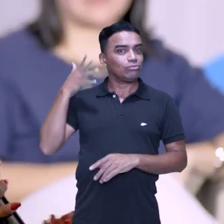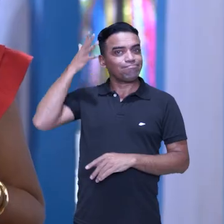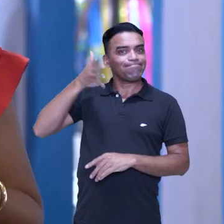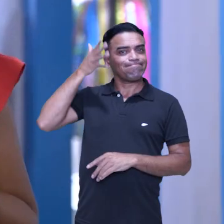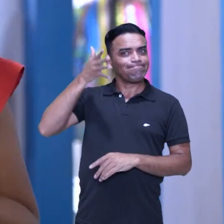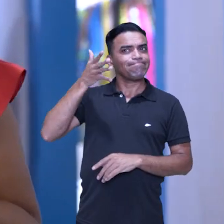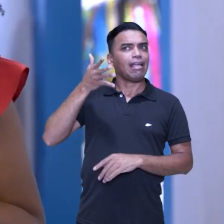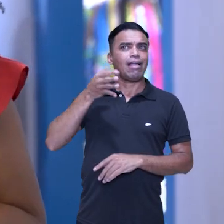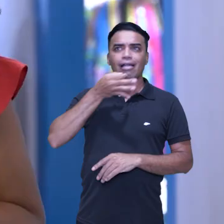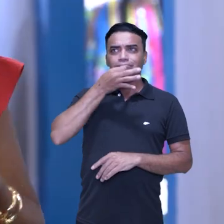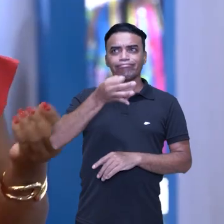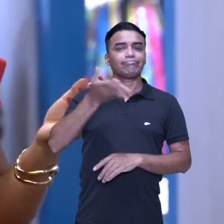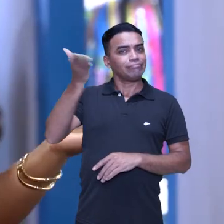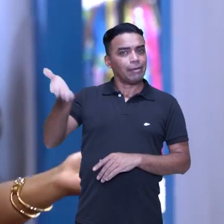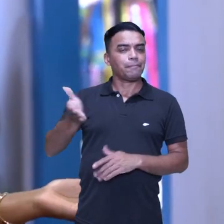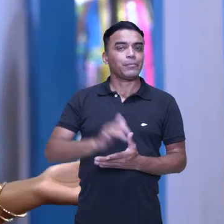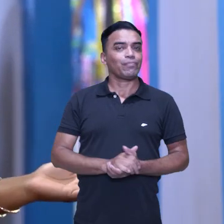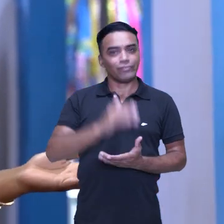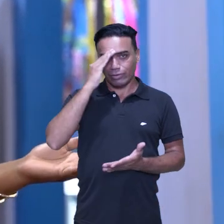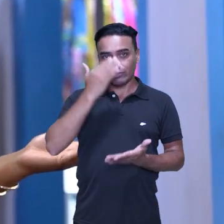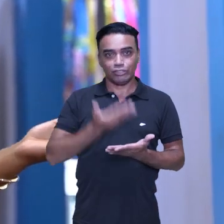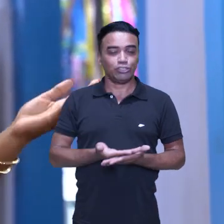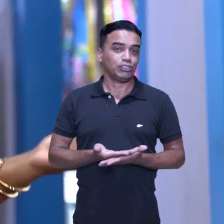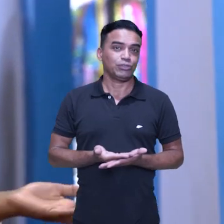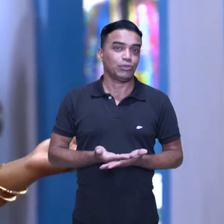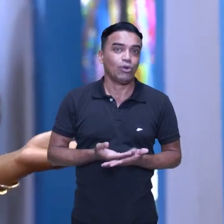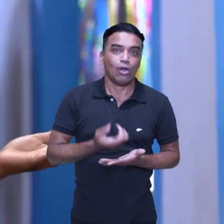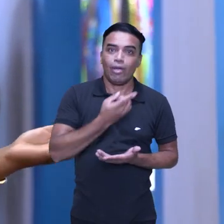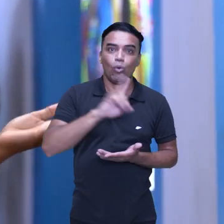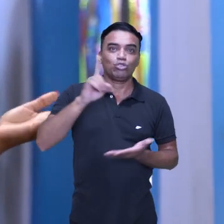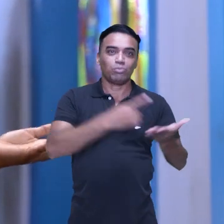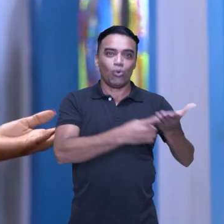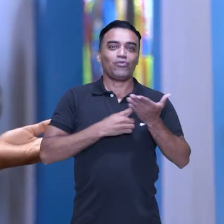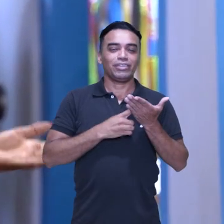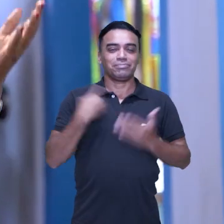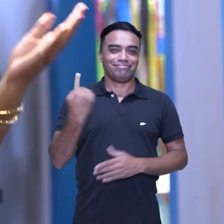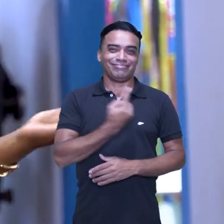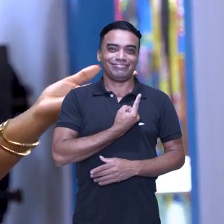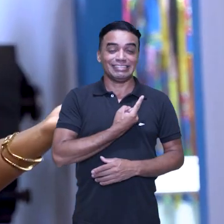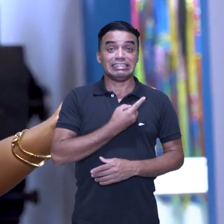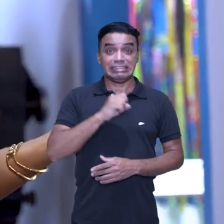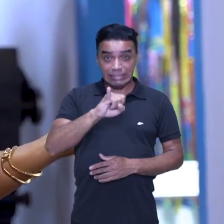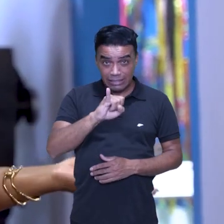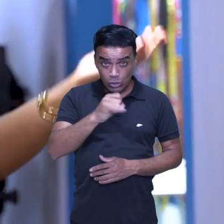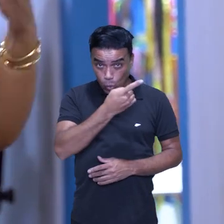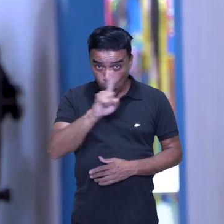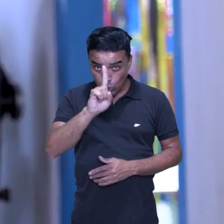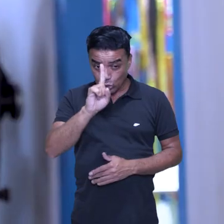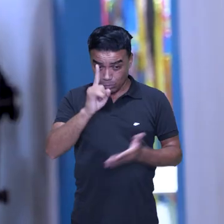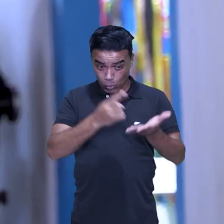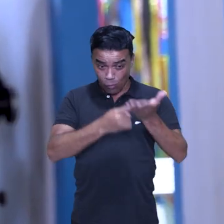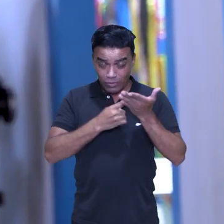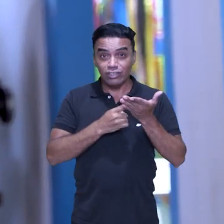dela, eu acredito que esse não vai ser o último convite seu para nós. E se for o último convite, que